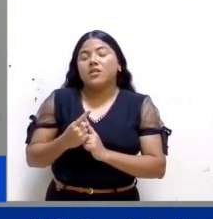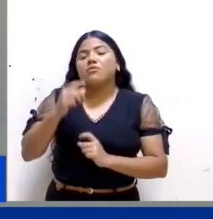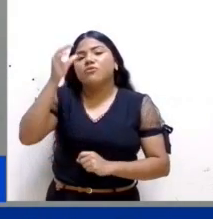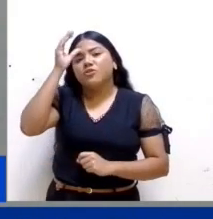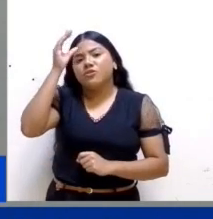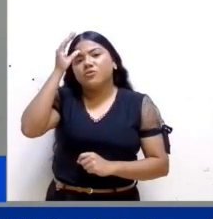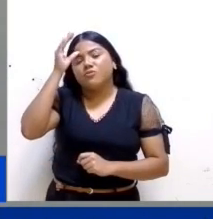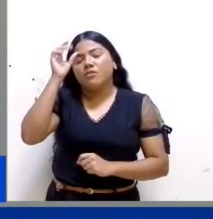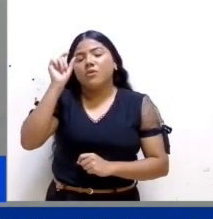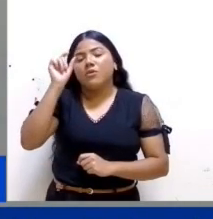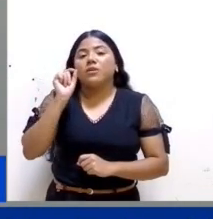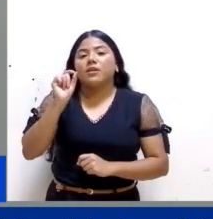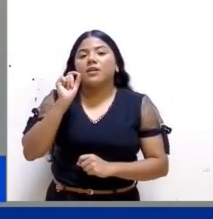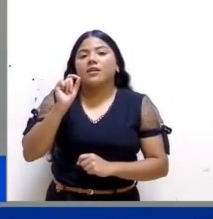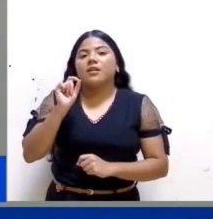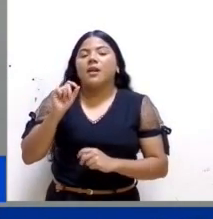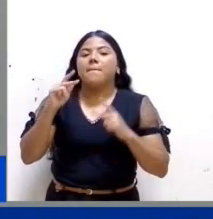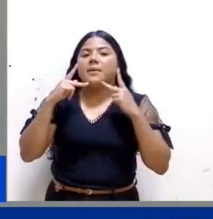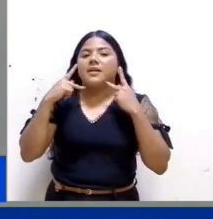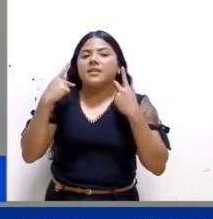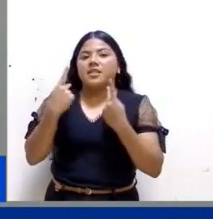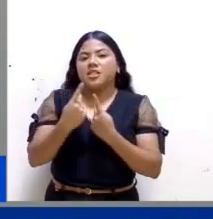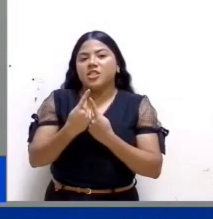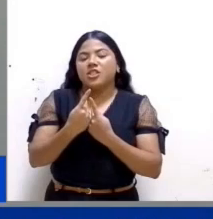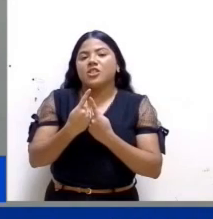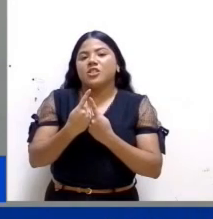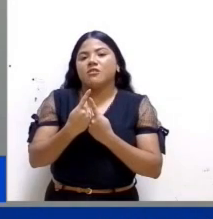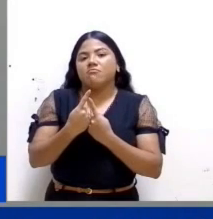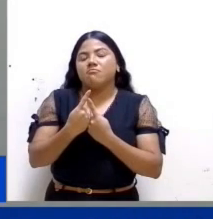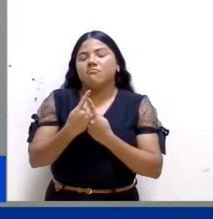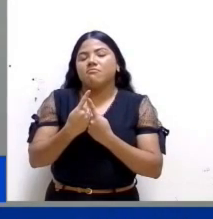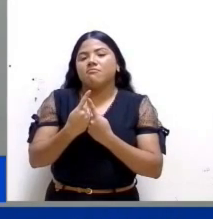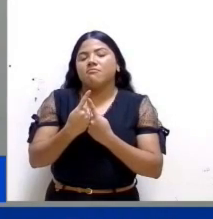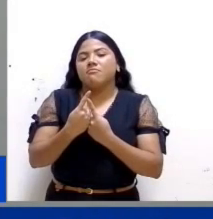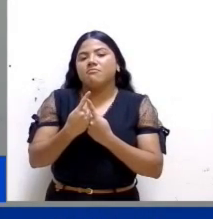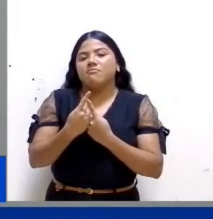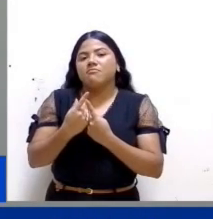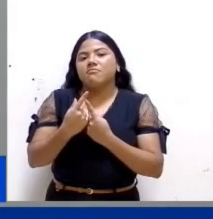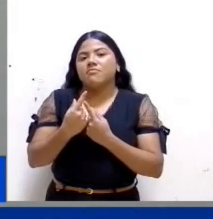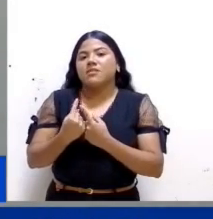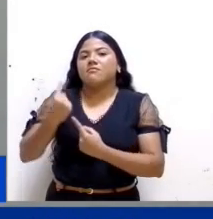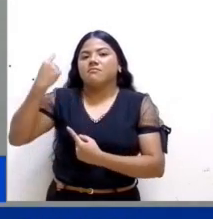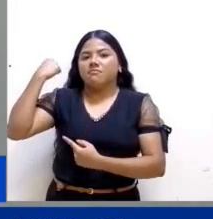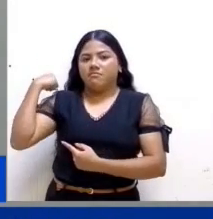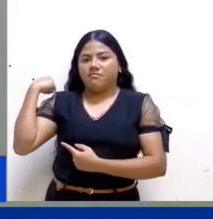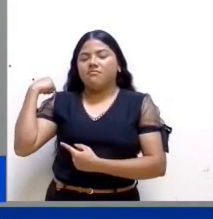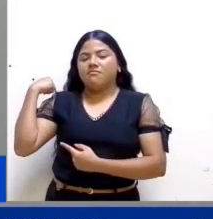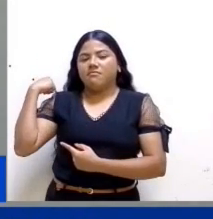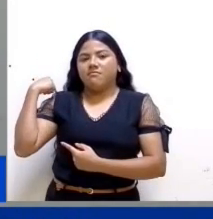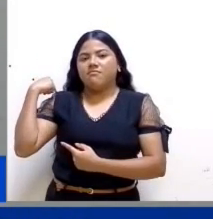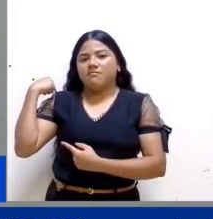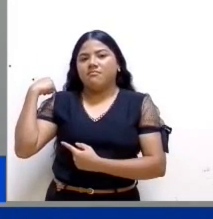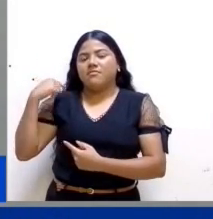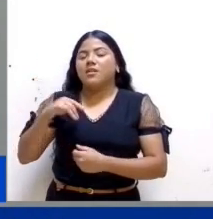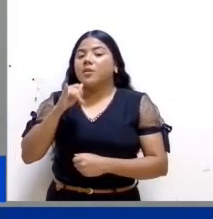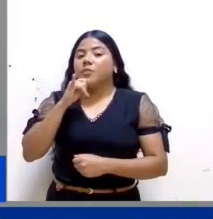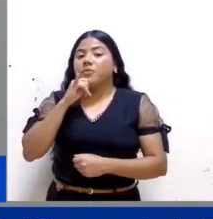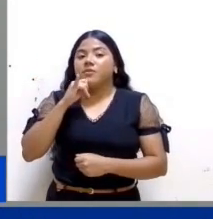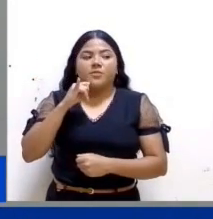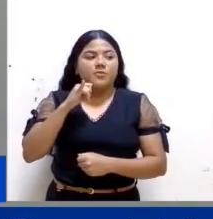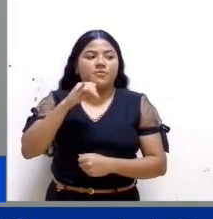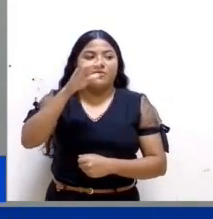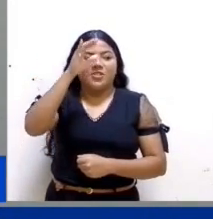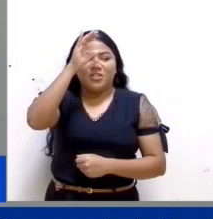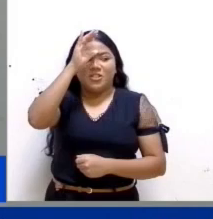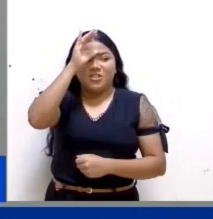linha colateral. Linha reta, ascendente e descendente. Linha colateral, tio,